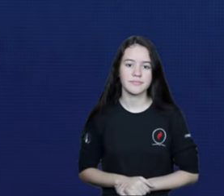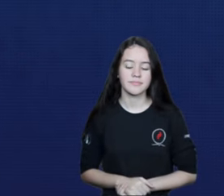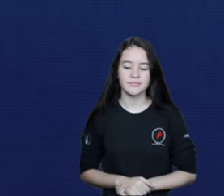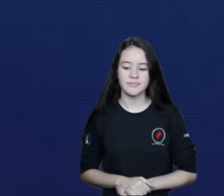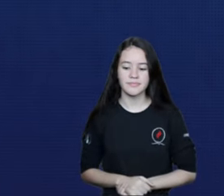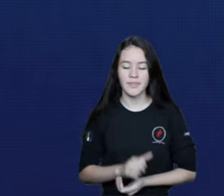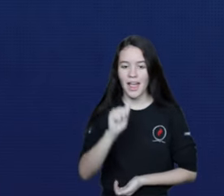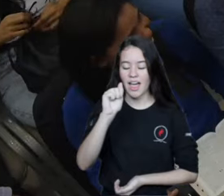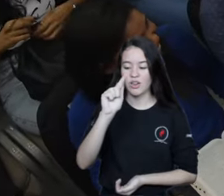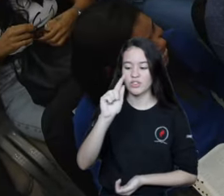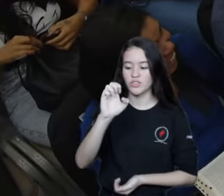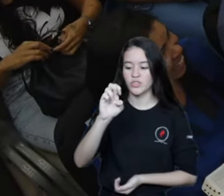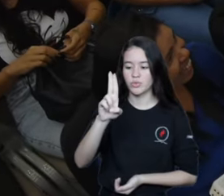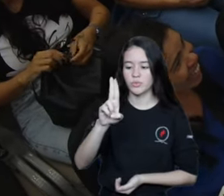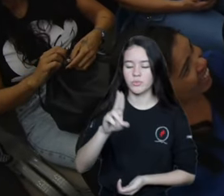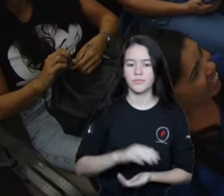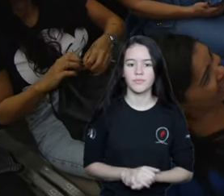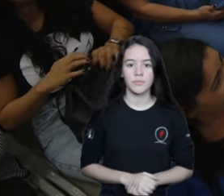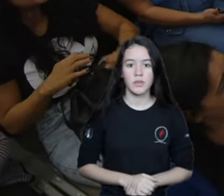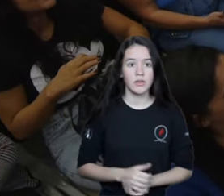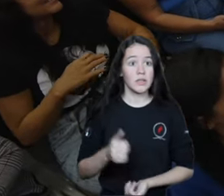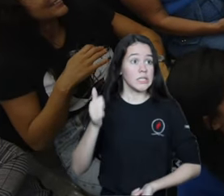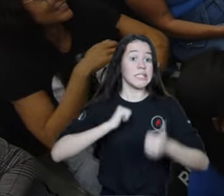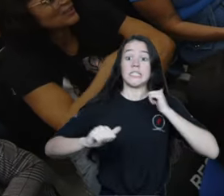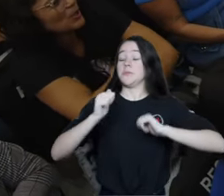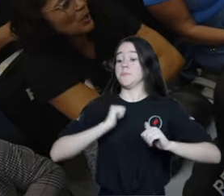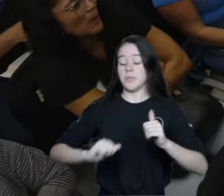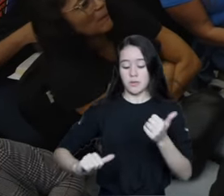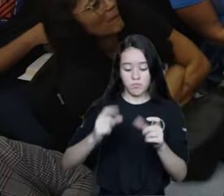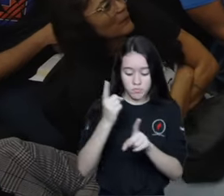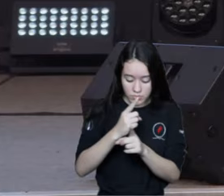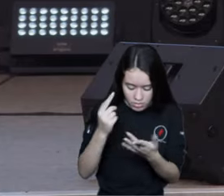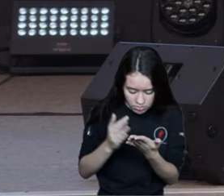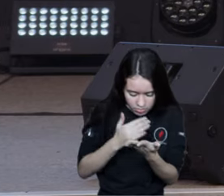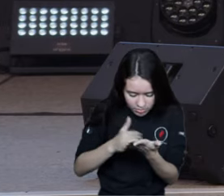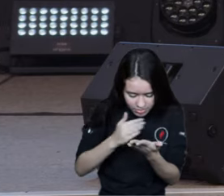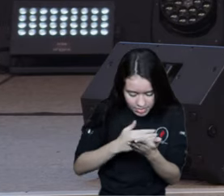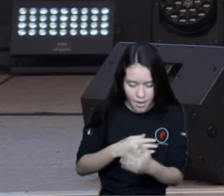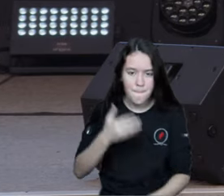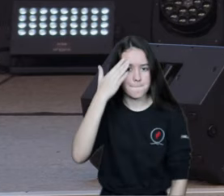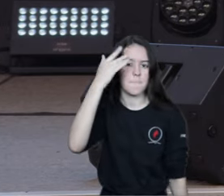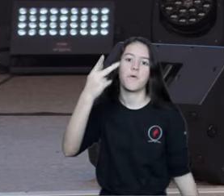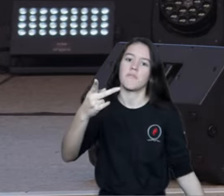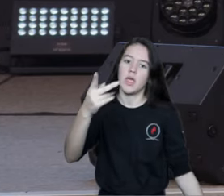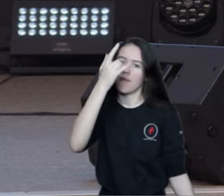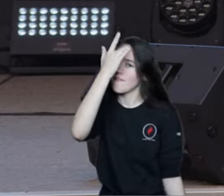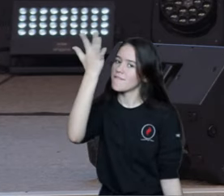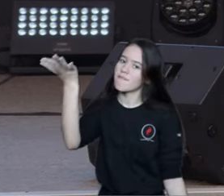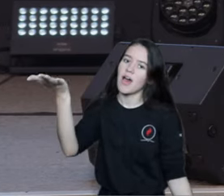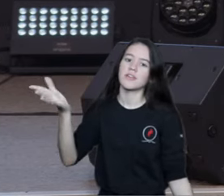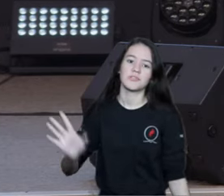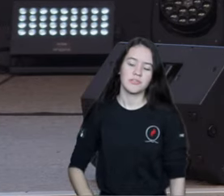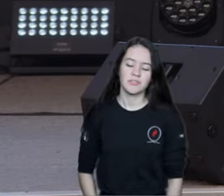Ageu é crente desesperado mas provérbios 12:15